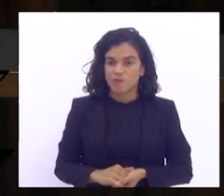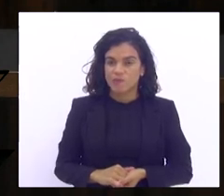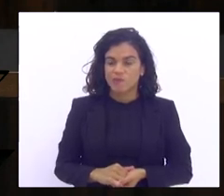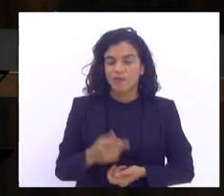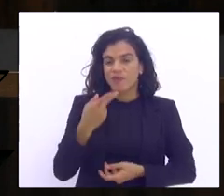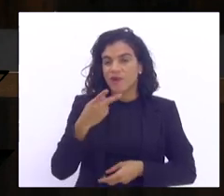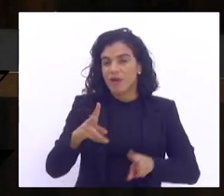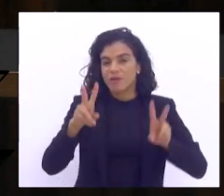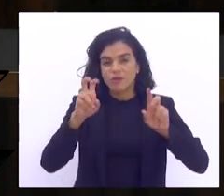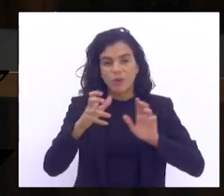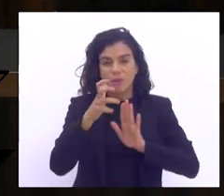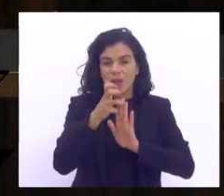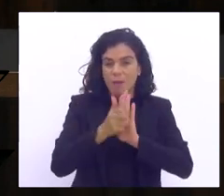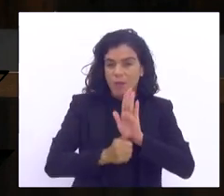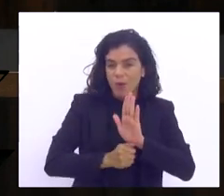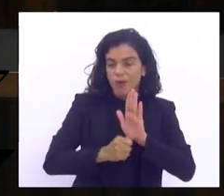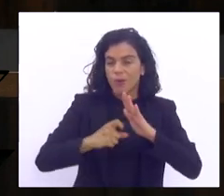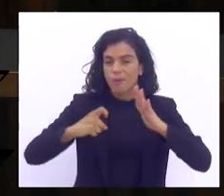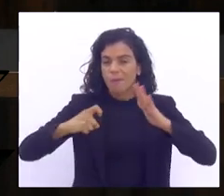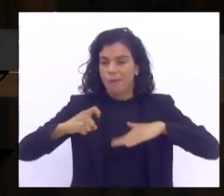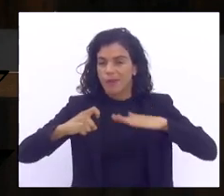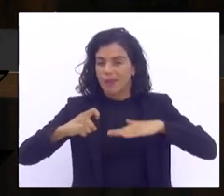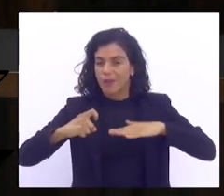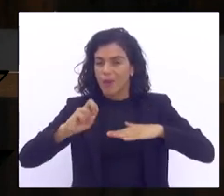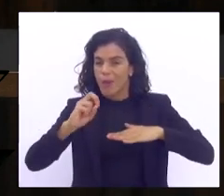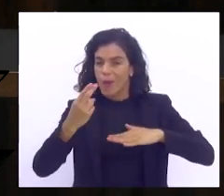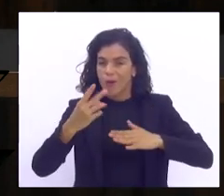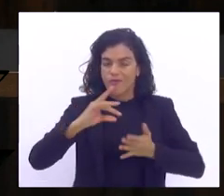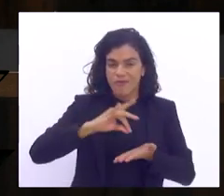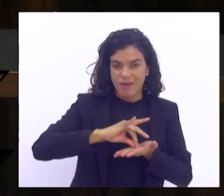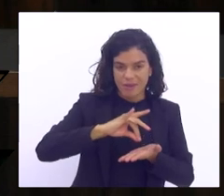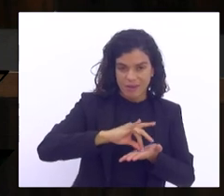Falar sobre Aborto, Mitos e Verdades,